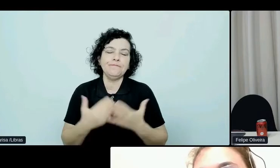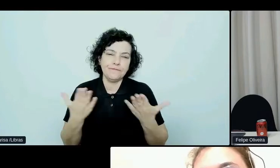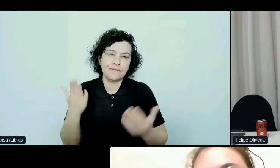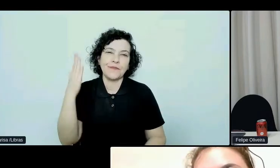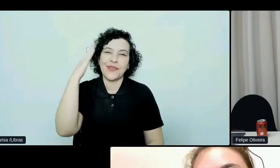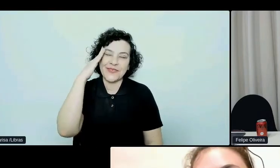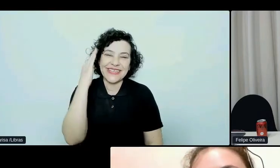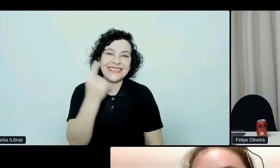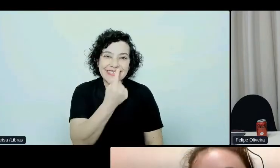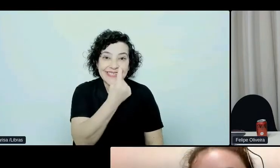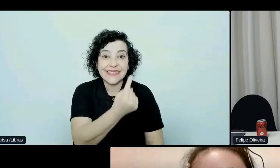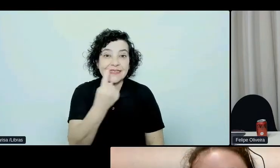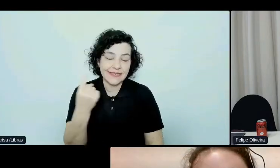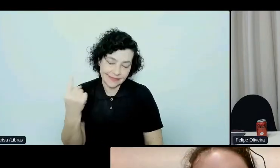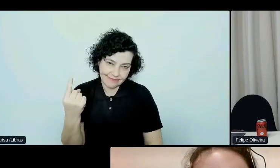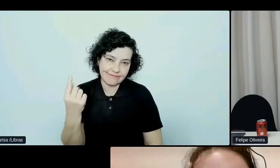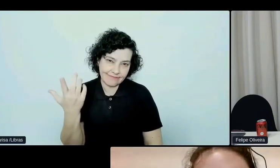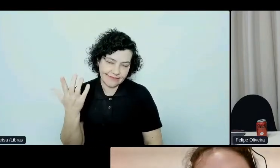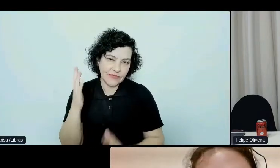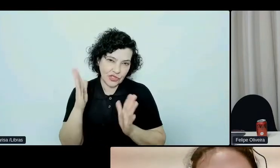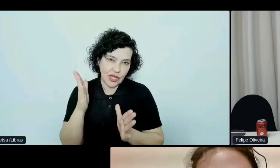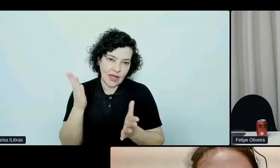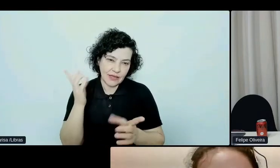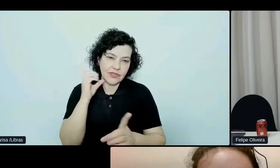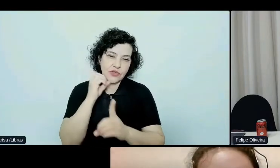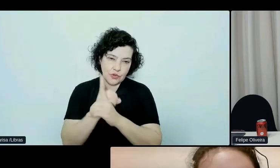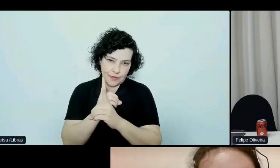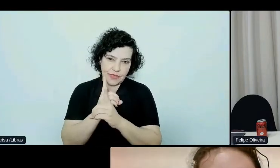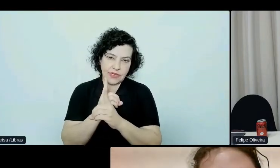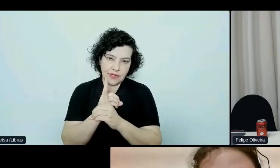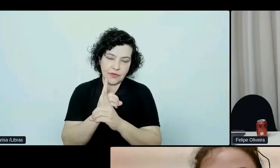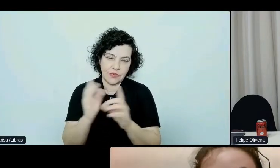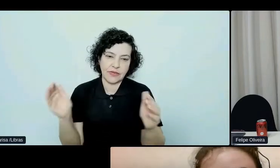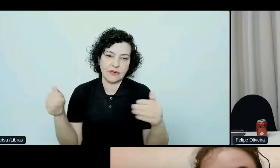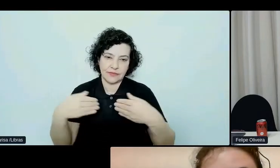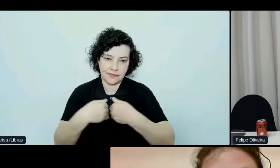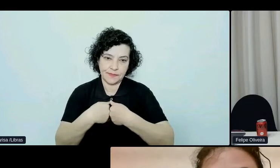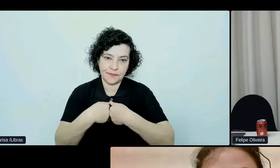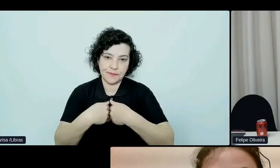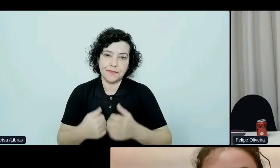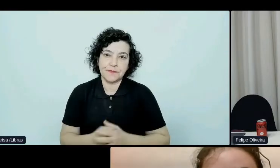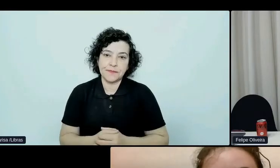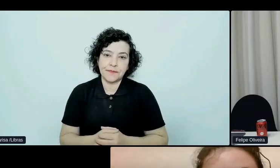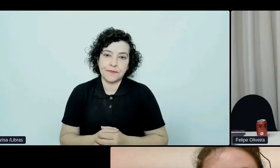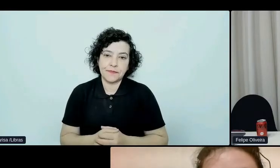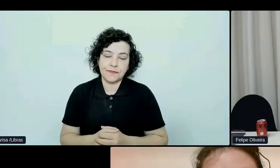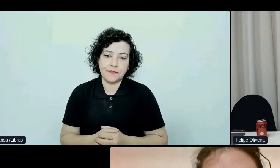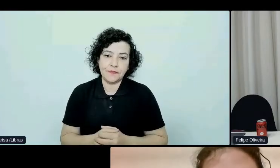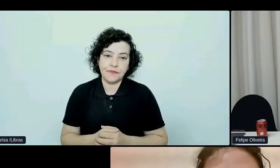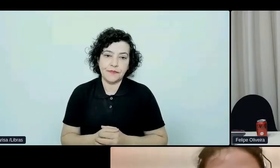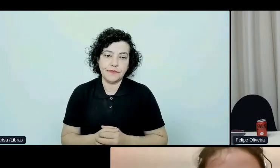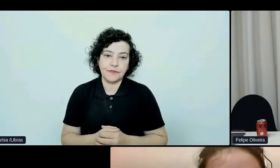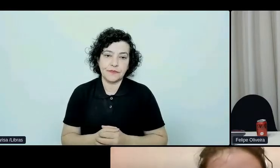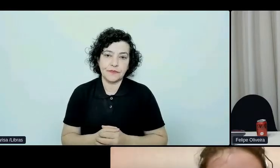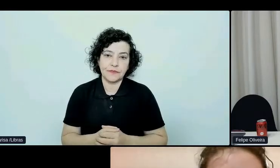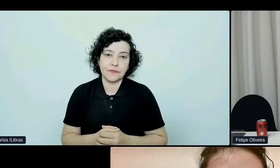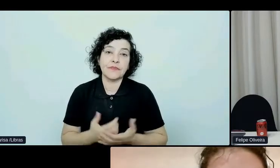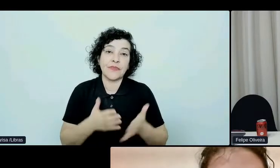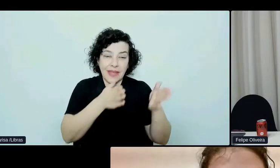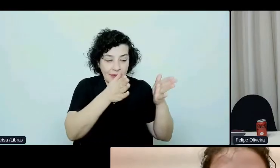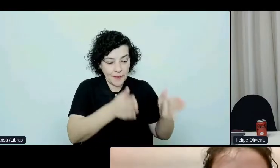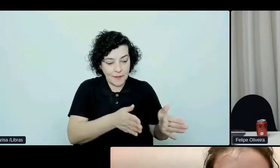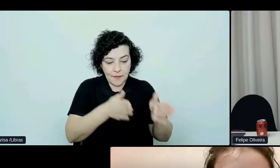né? Não sei se isso é possível, não sei se é factível, mas será que não é algo a ser questionado no dia a dia, né? Muito